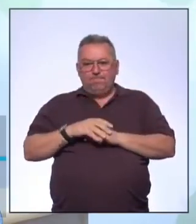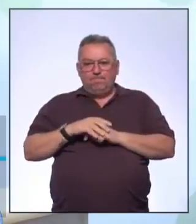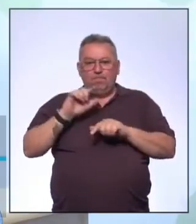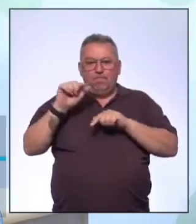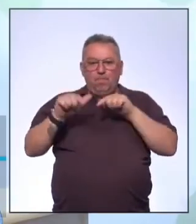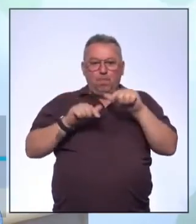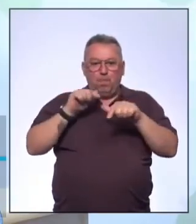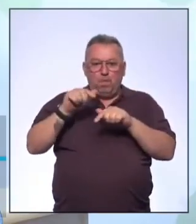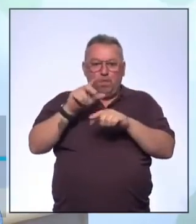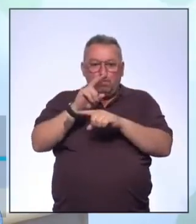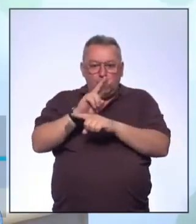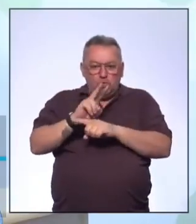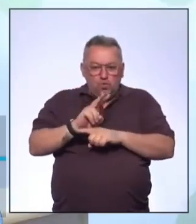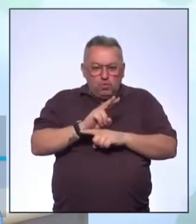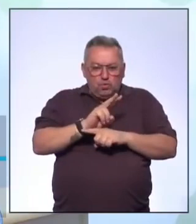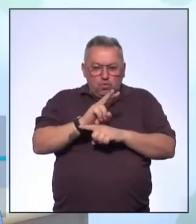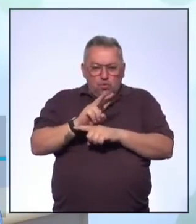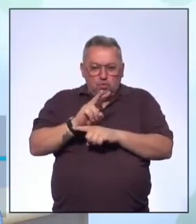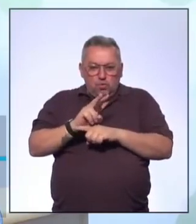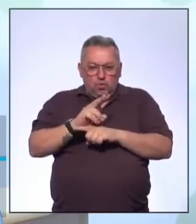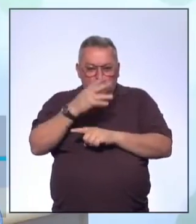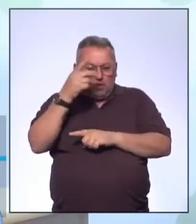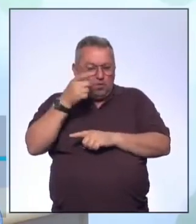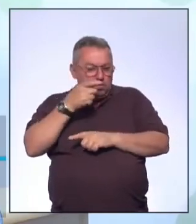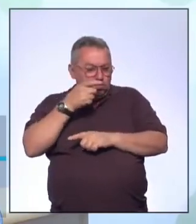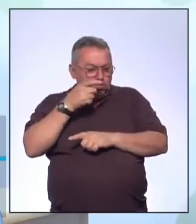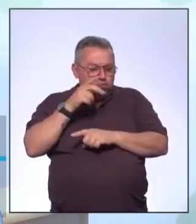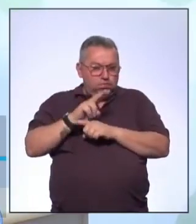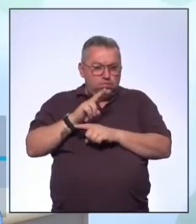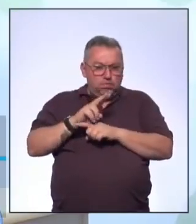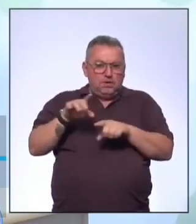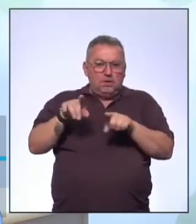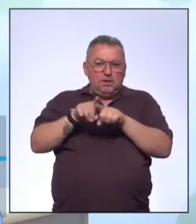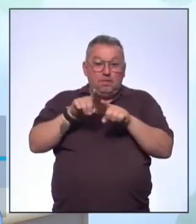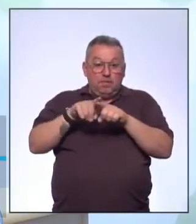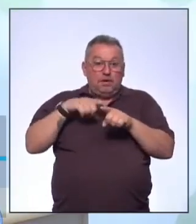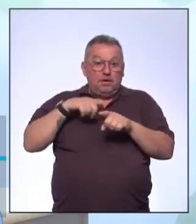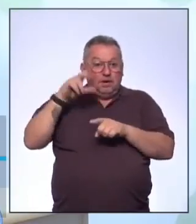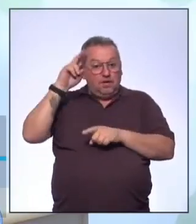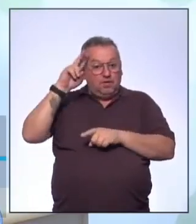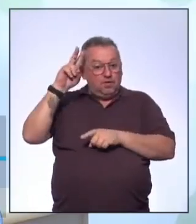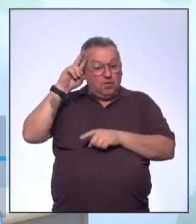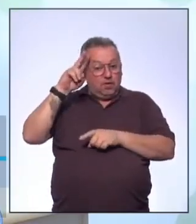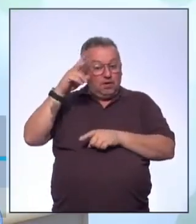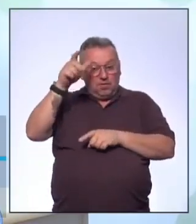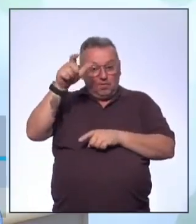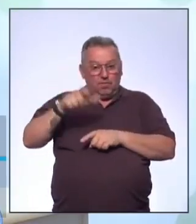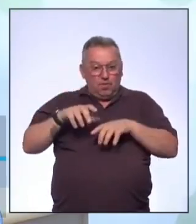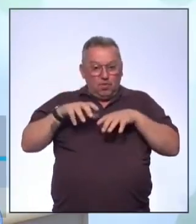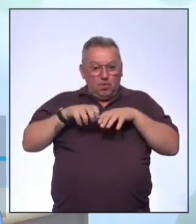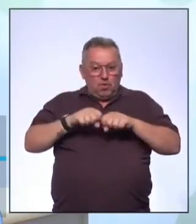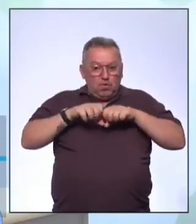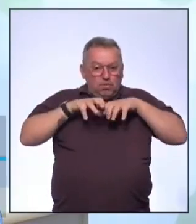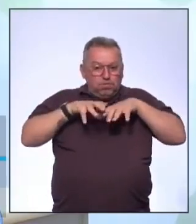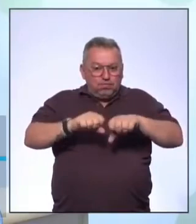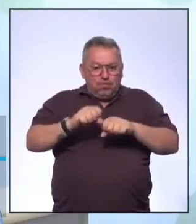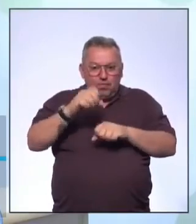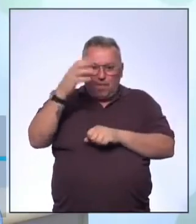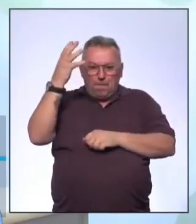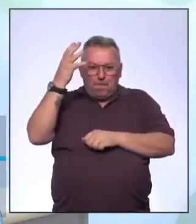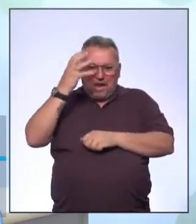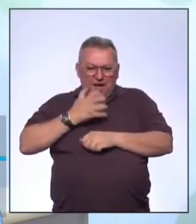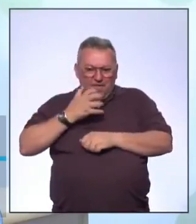trabalho supervisionado. E ainda há relatos que os colonizadores ficavam muito bravos,